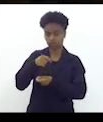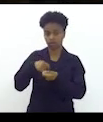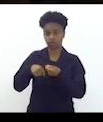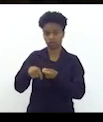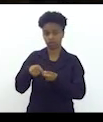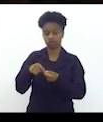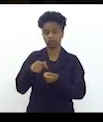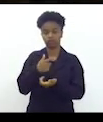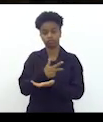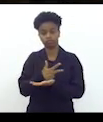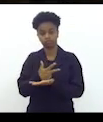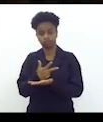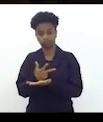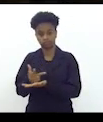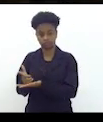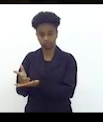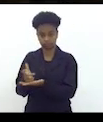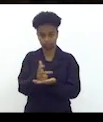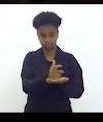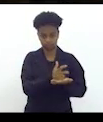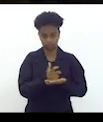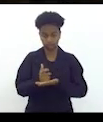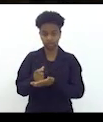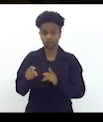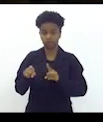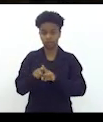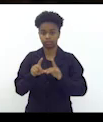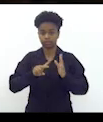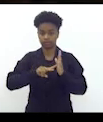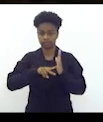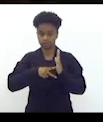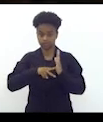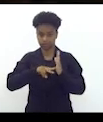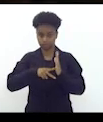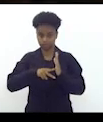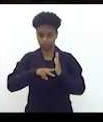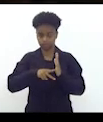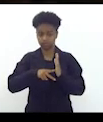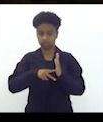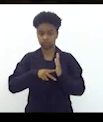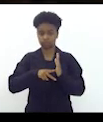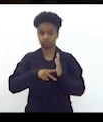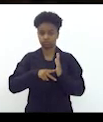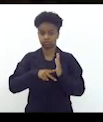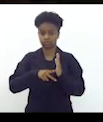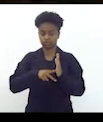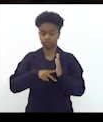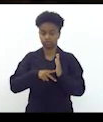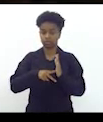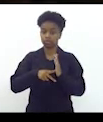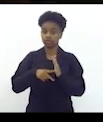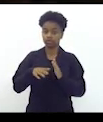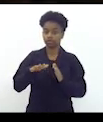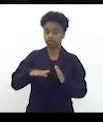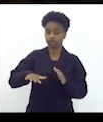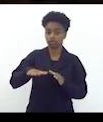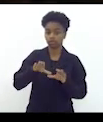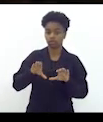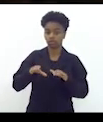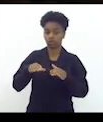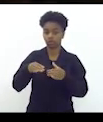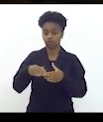tributação e o sindicato dos auditores fiscais